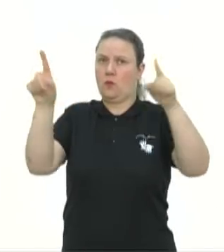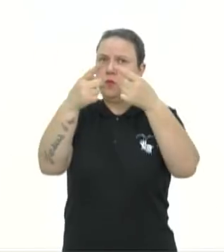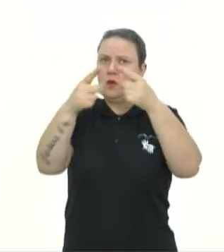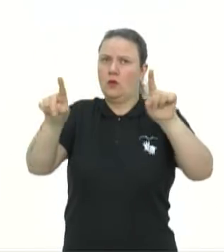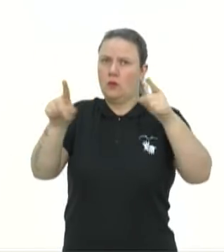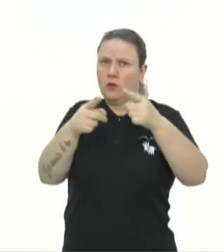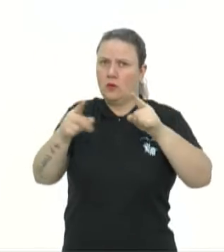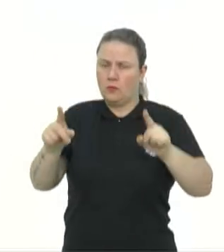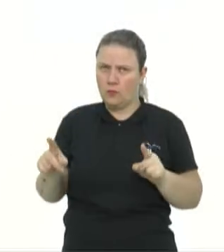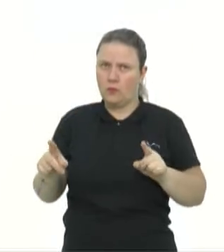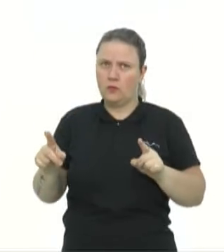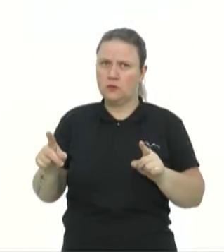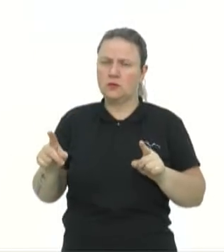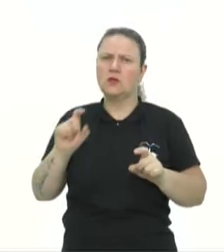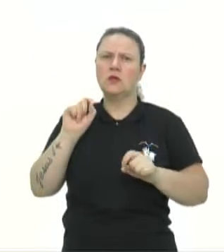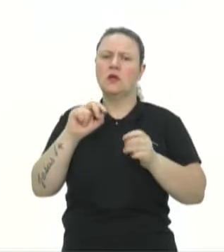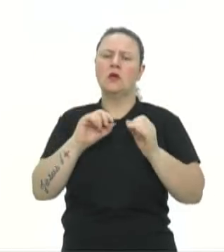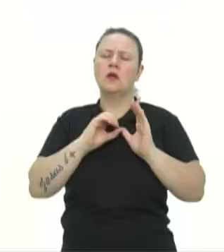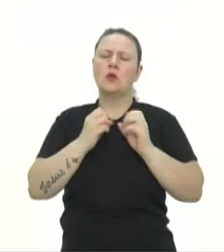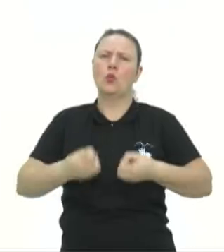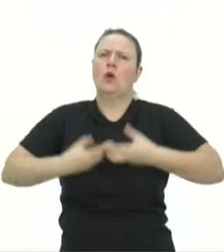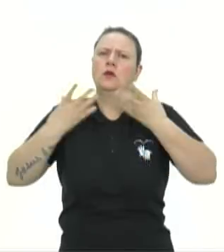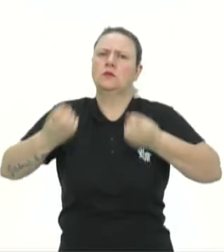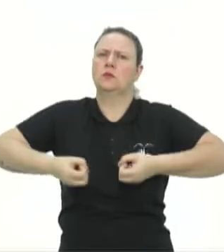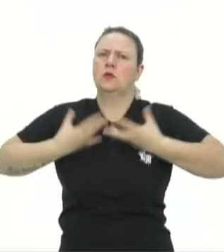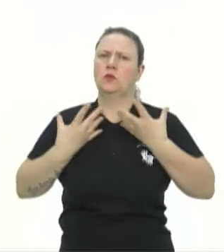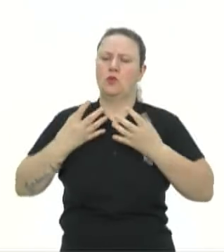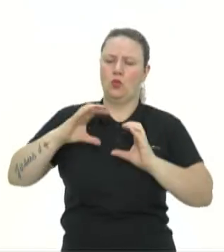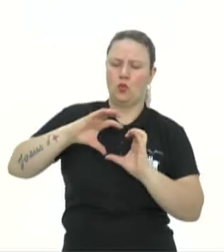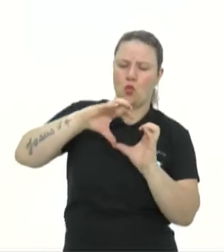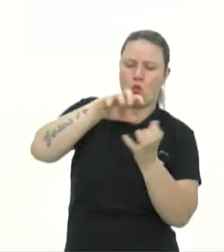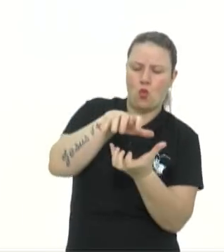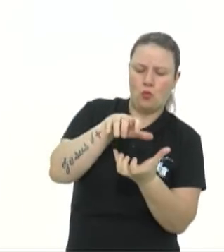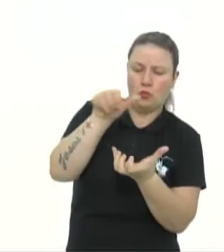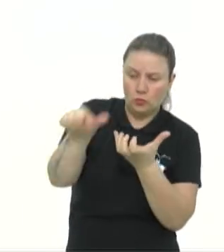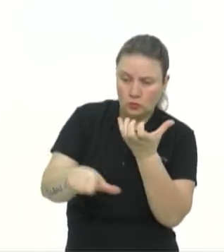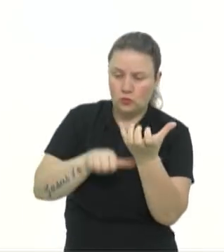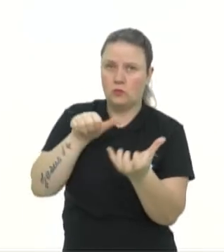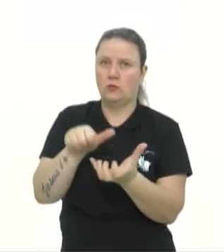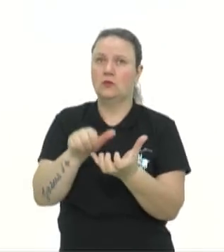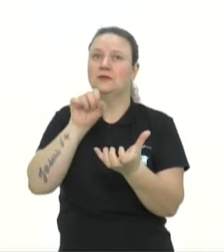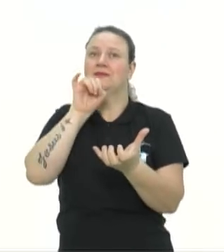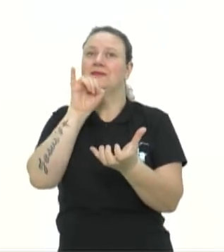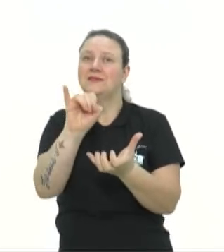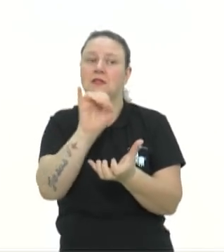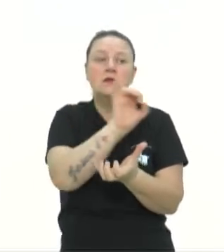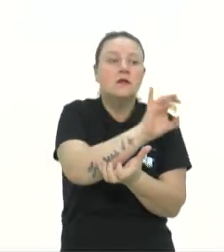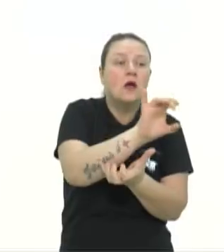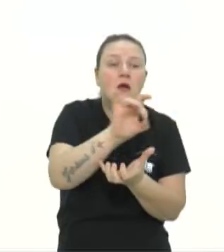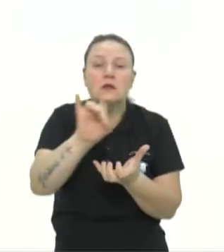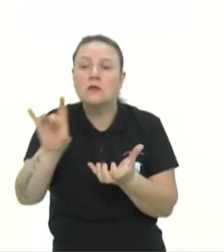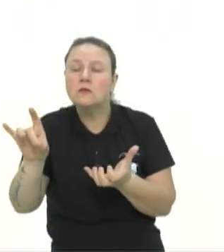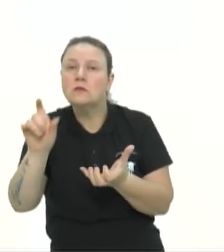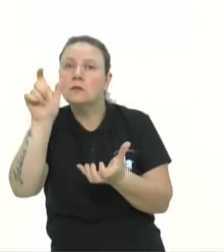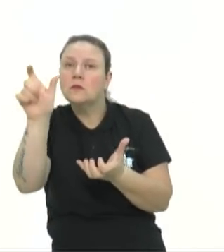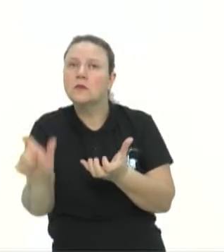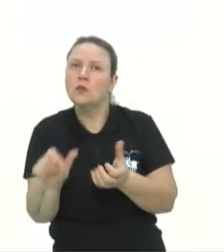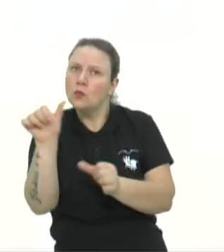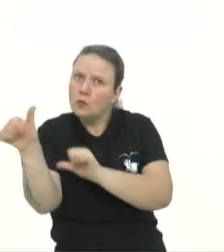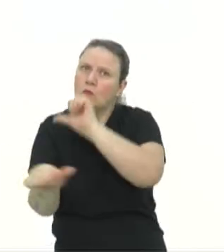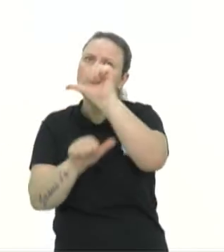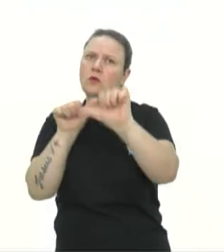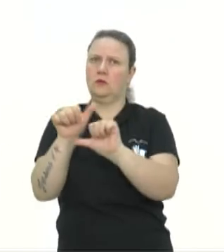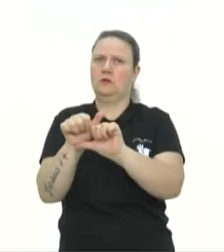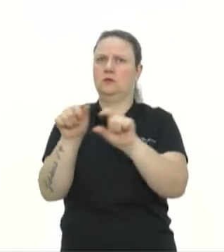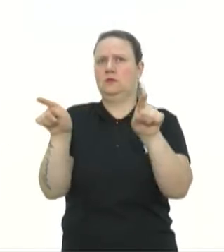de cada um. Então, não adianta você cobrar do outro se você não está fazendo. Ou seja, para que exista alguma mudança, cada